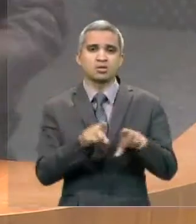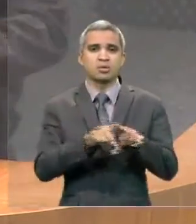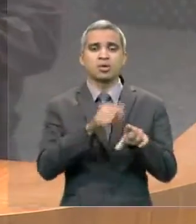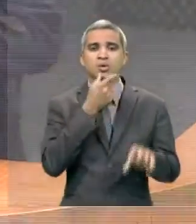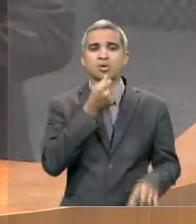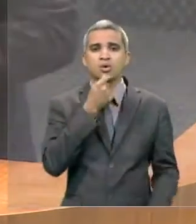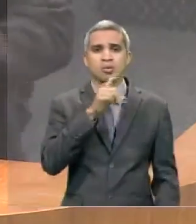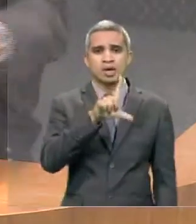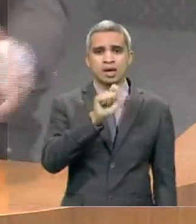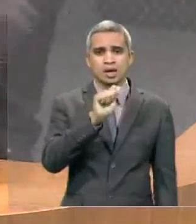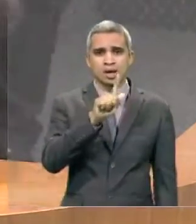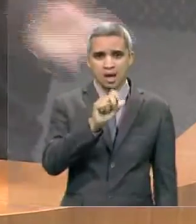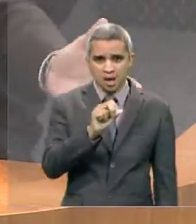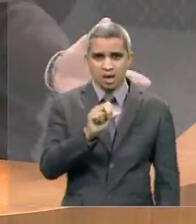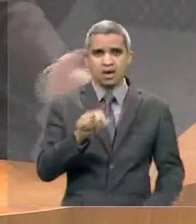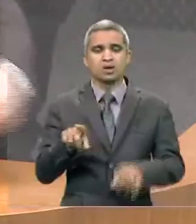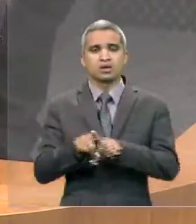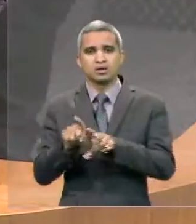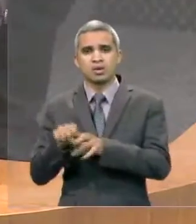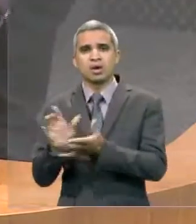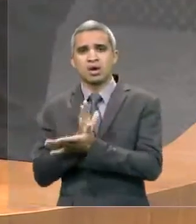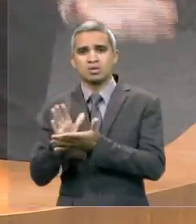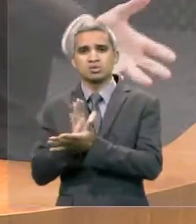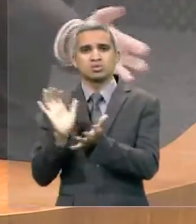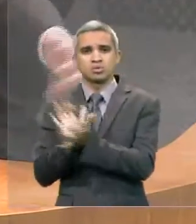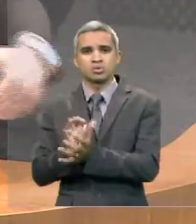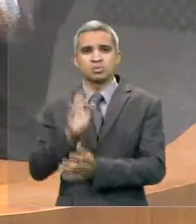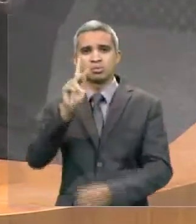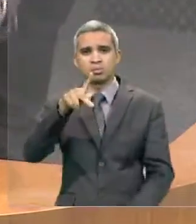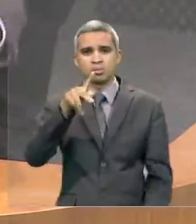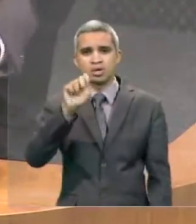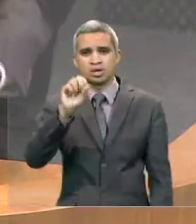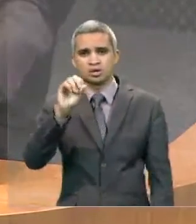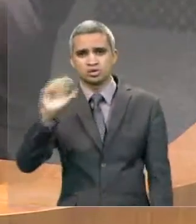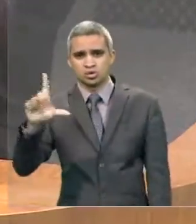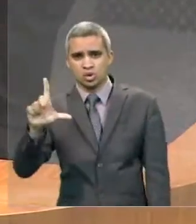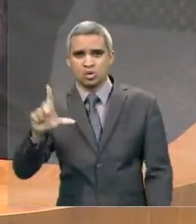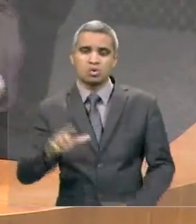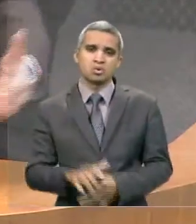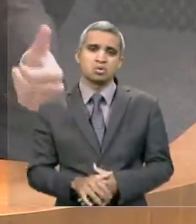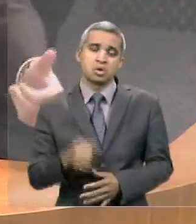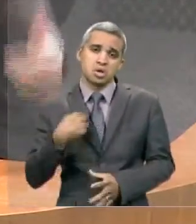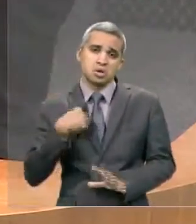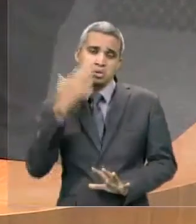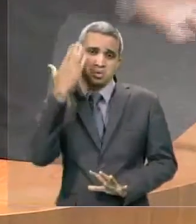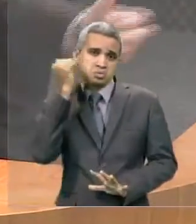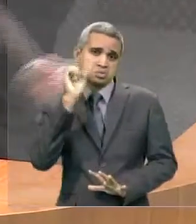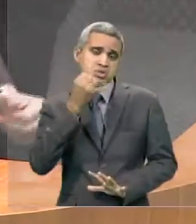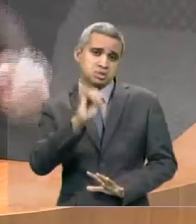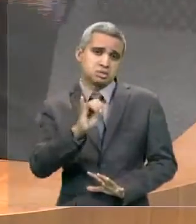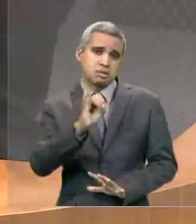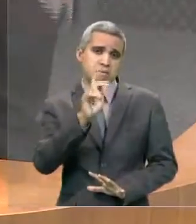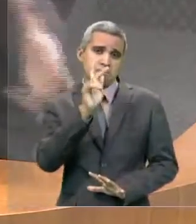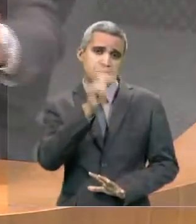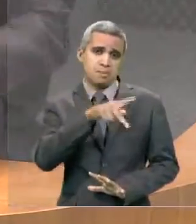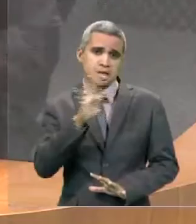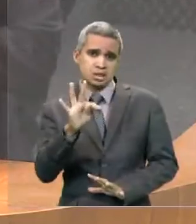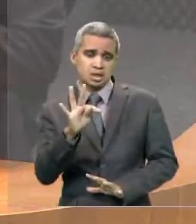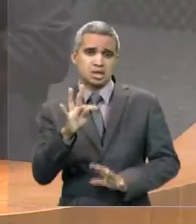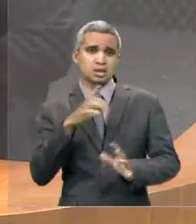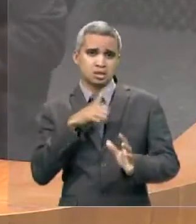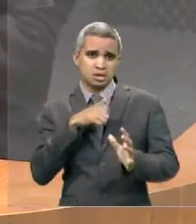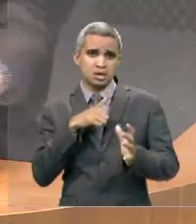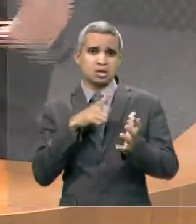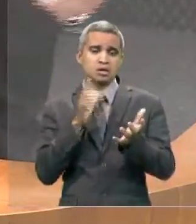PSOL também. E outros pré-candidatos. Não sei se até lá o PT já vai ter um pré-candidato. Se tiver, vamos fazer